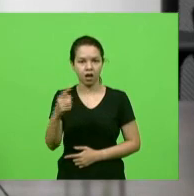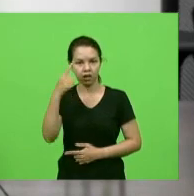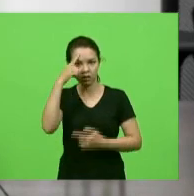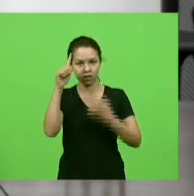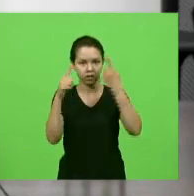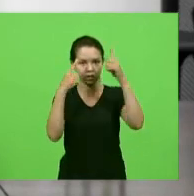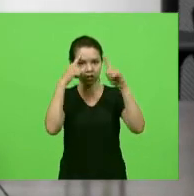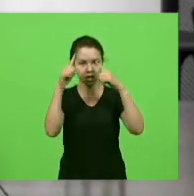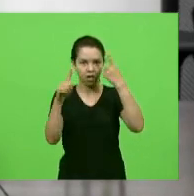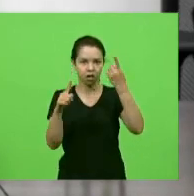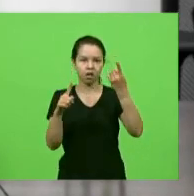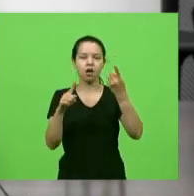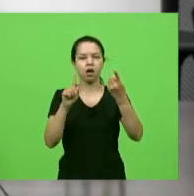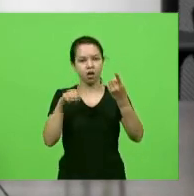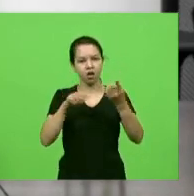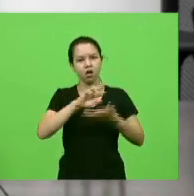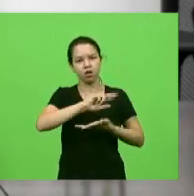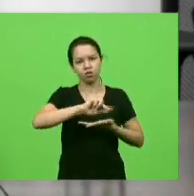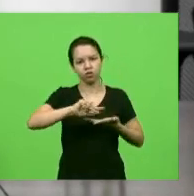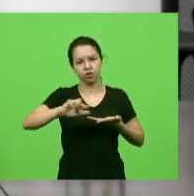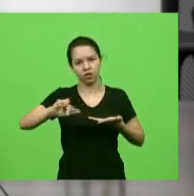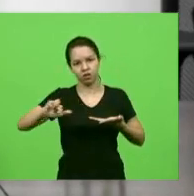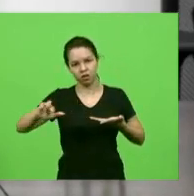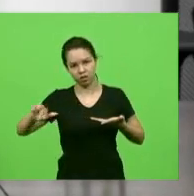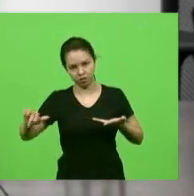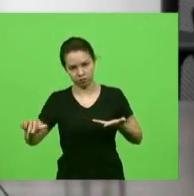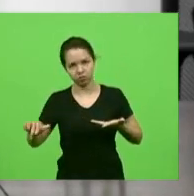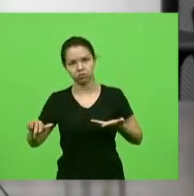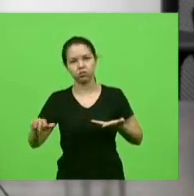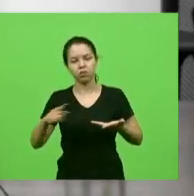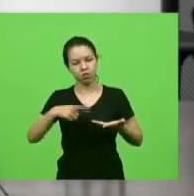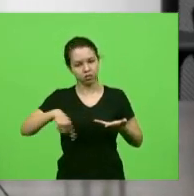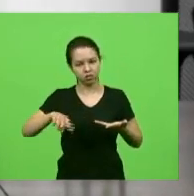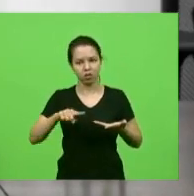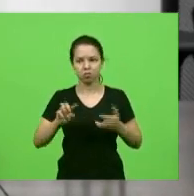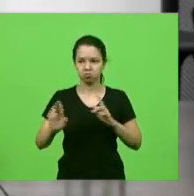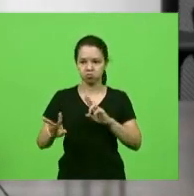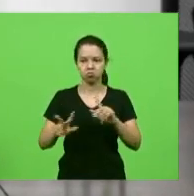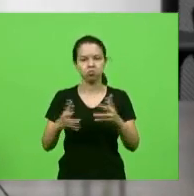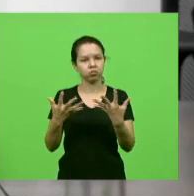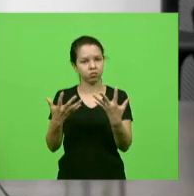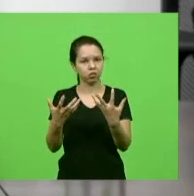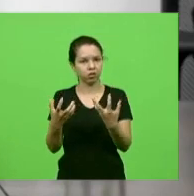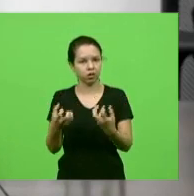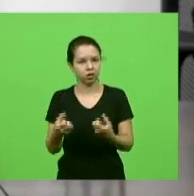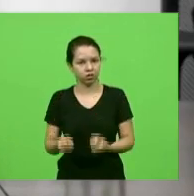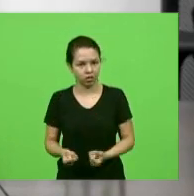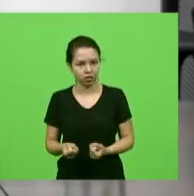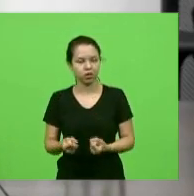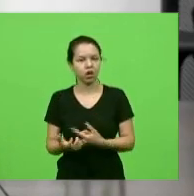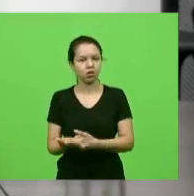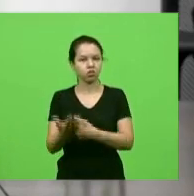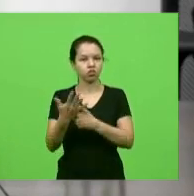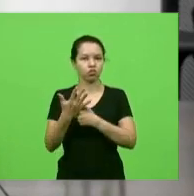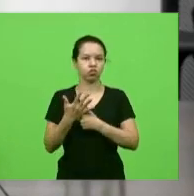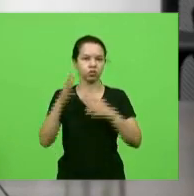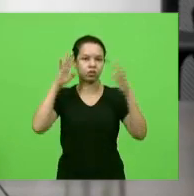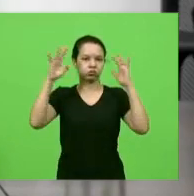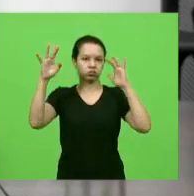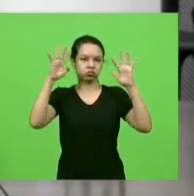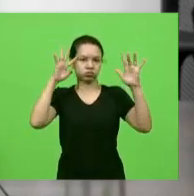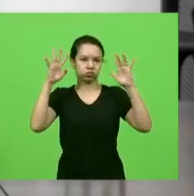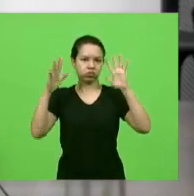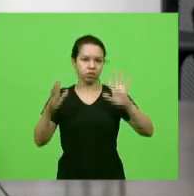pluralidade. As divergências são bem-vindas, enquanto estimulam a reflexão, enriquecem o